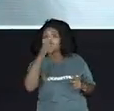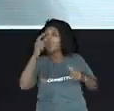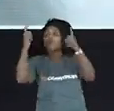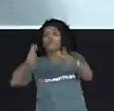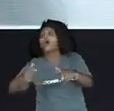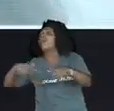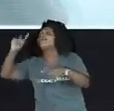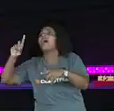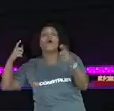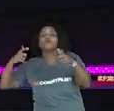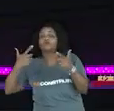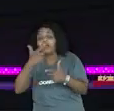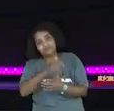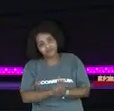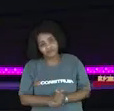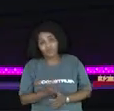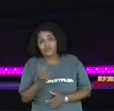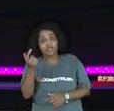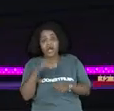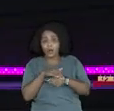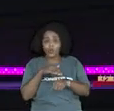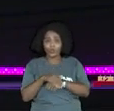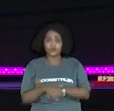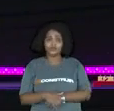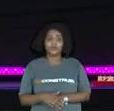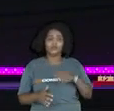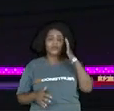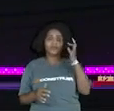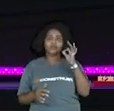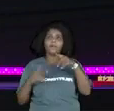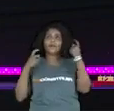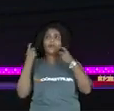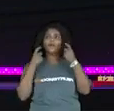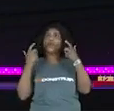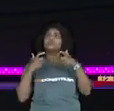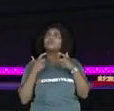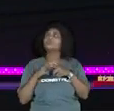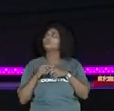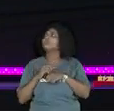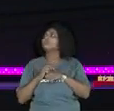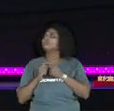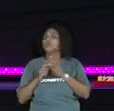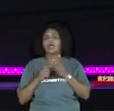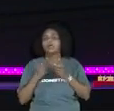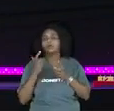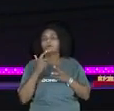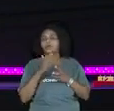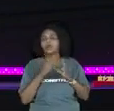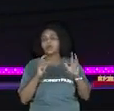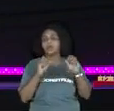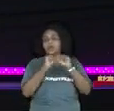outro lugar para ir não os meninos não sai à noite e a gente não sabe digitar não e eles o